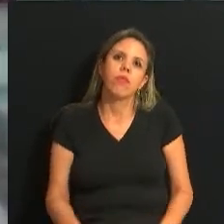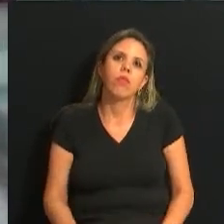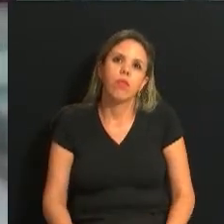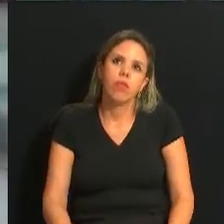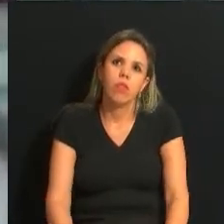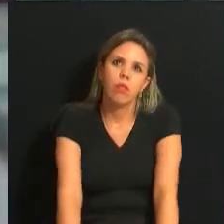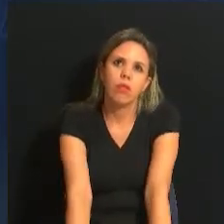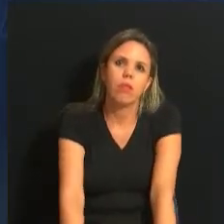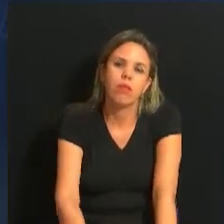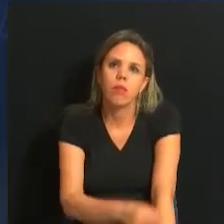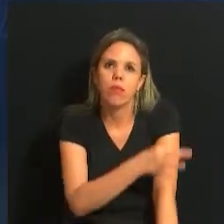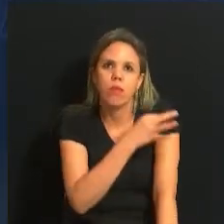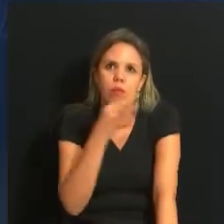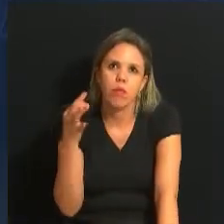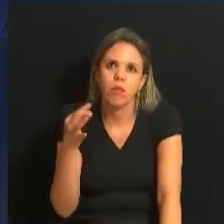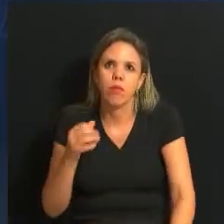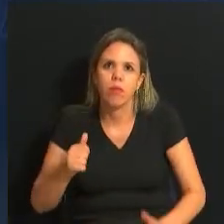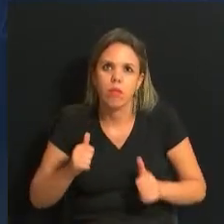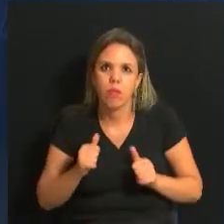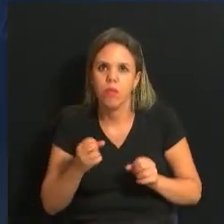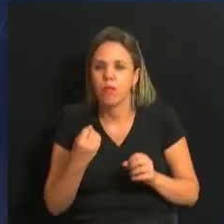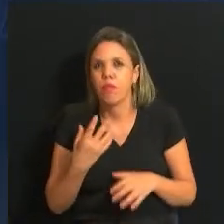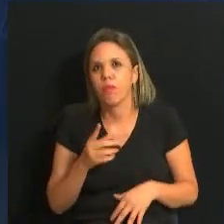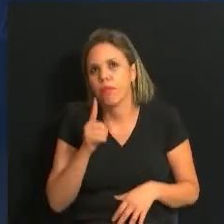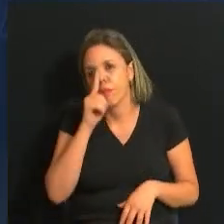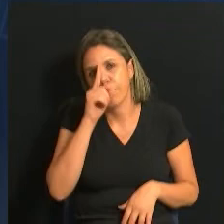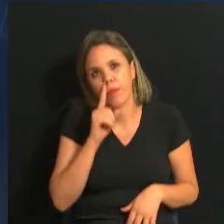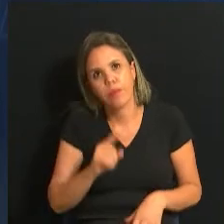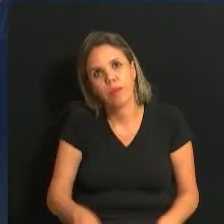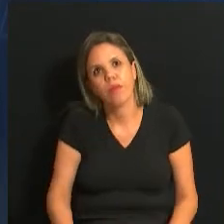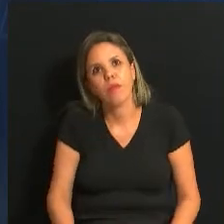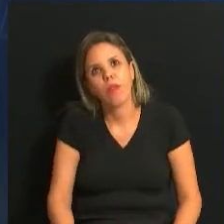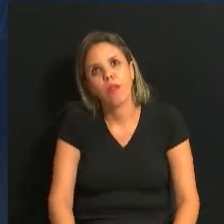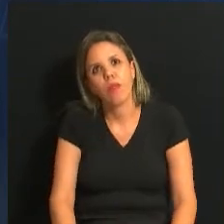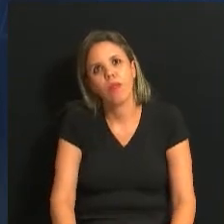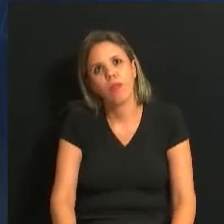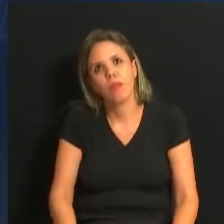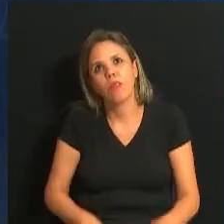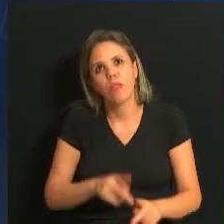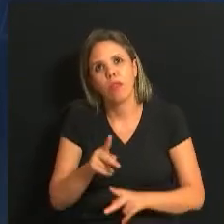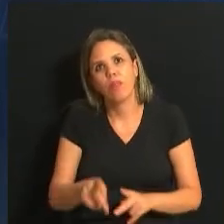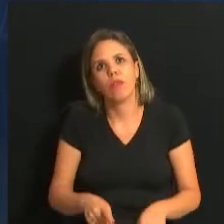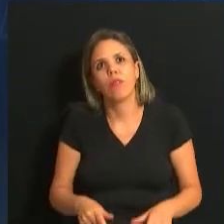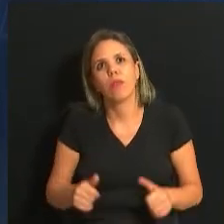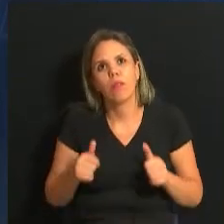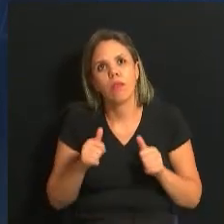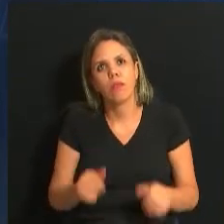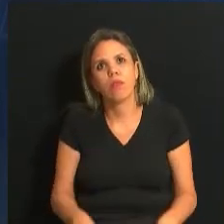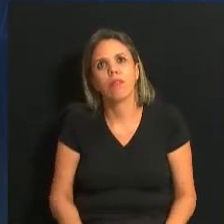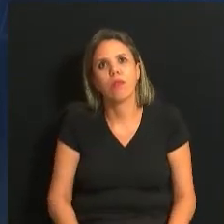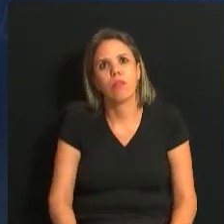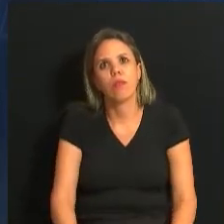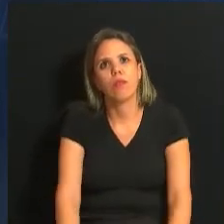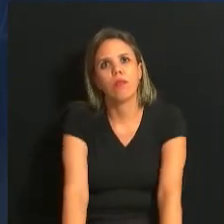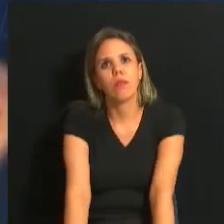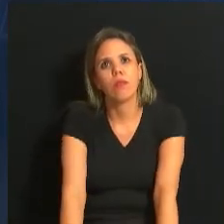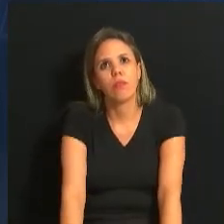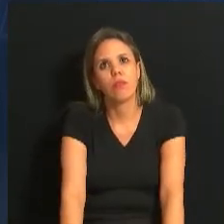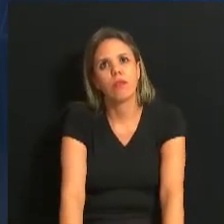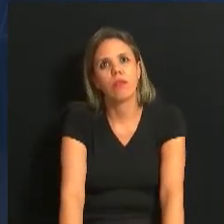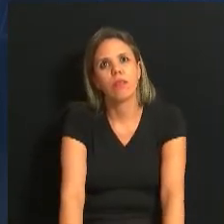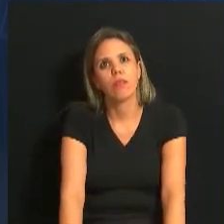Ótimo, a zona de conforto, ela pode ser um perigo também, né? Deixar a pessoa estagnada ali, então...